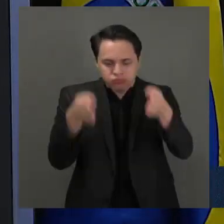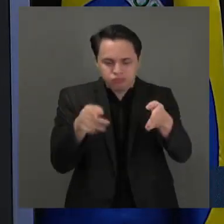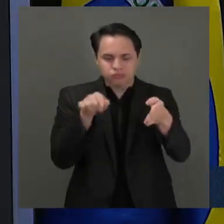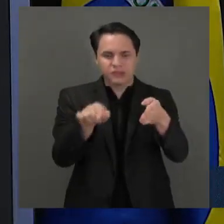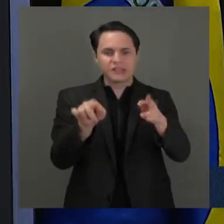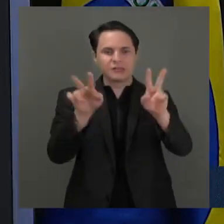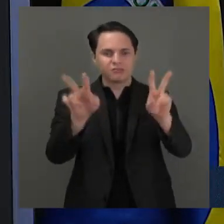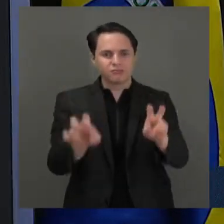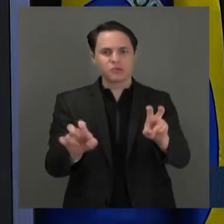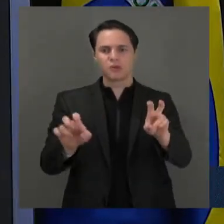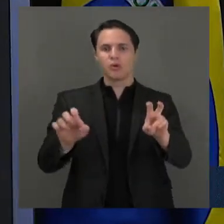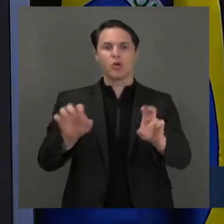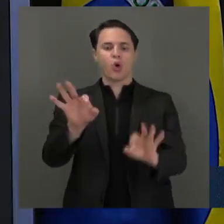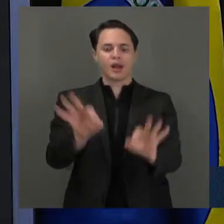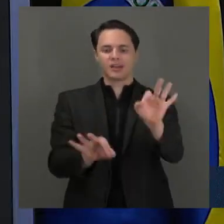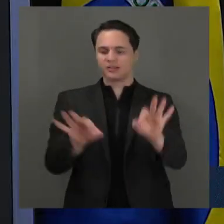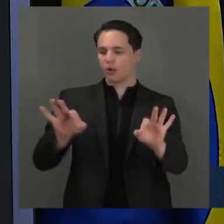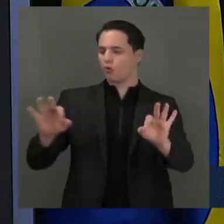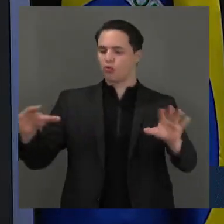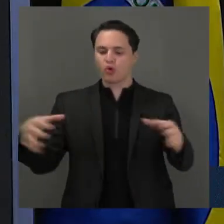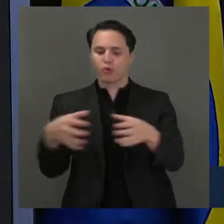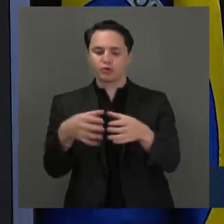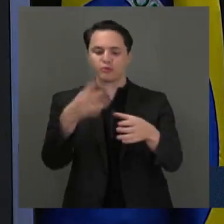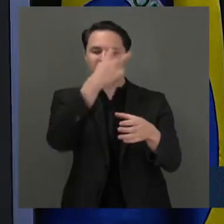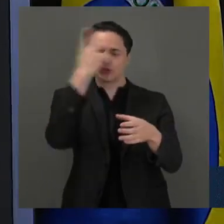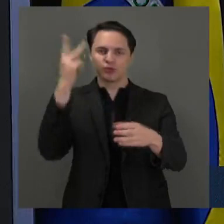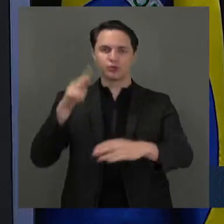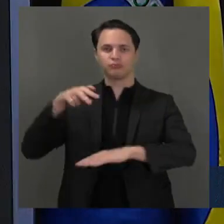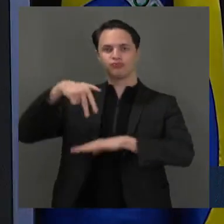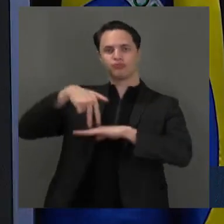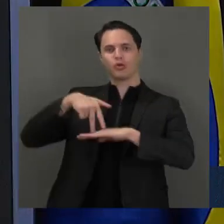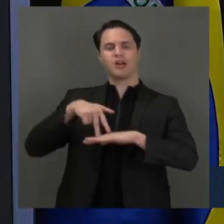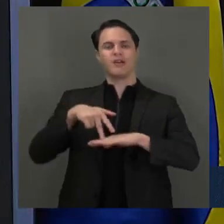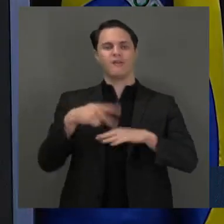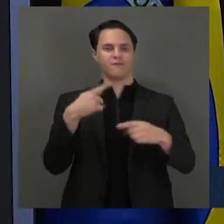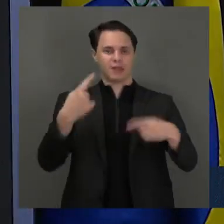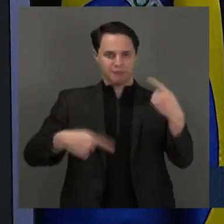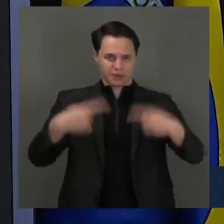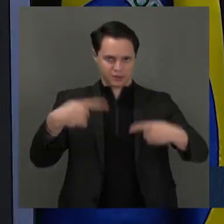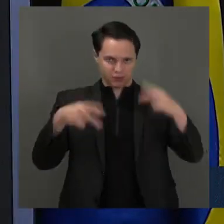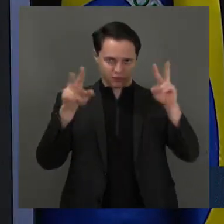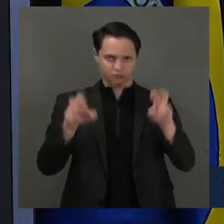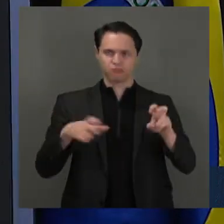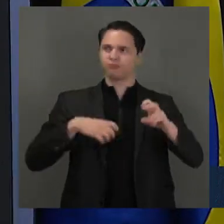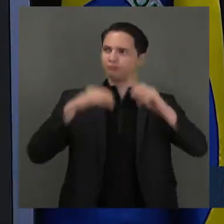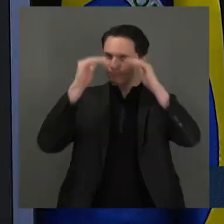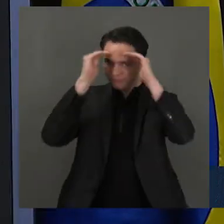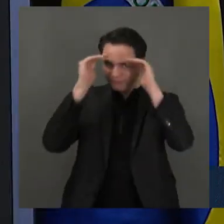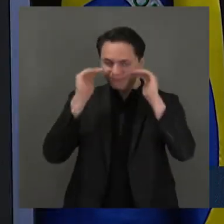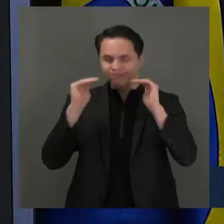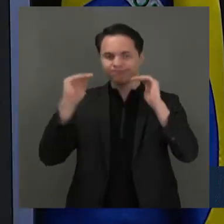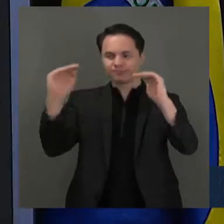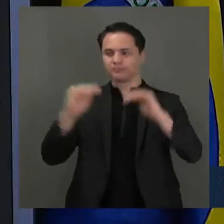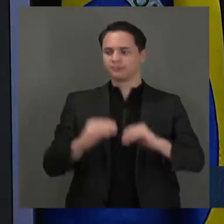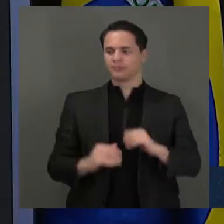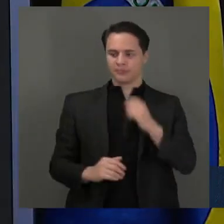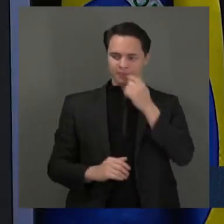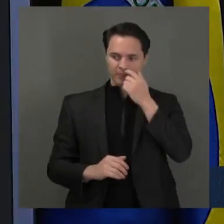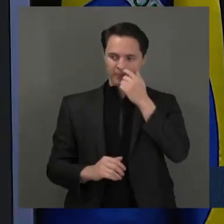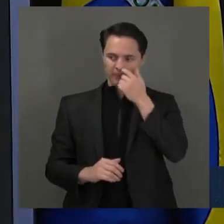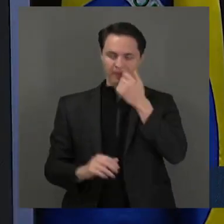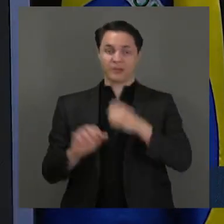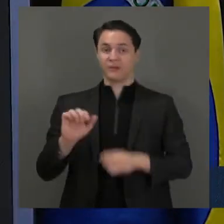formar um conselho e presidi-lo. E eu faço referência aqui, muito respeitosamente, ao almirante